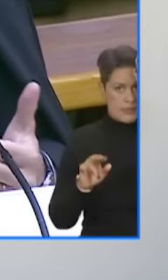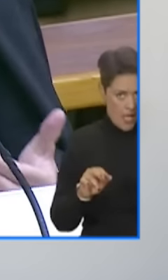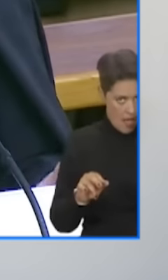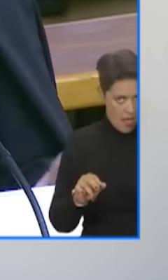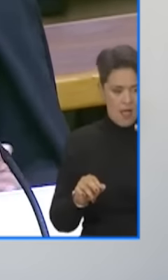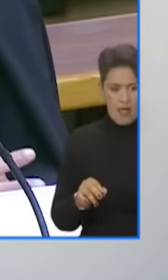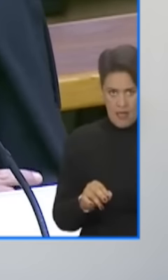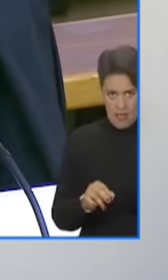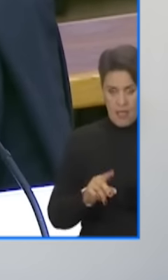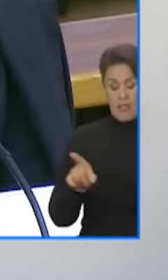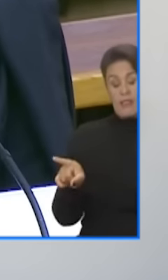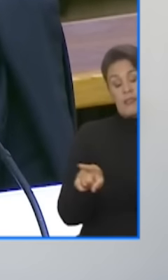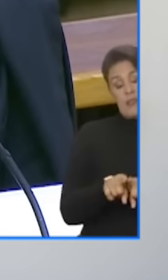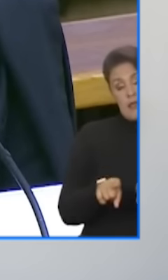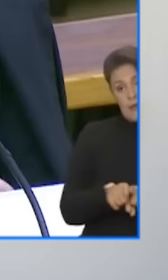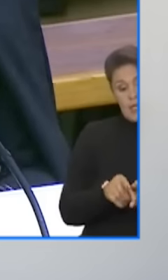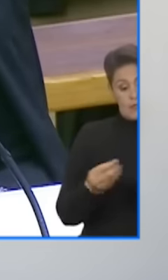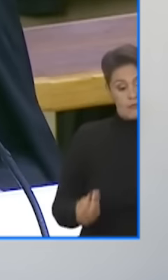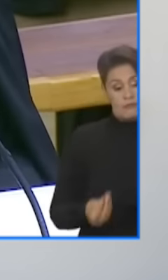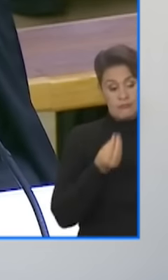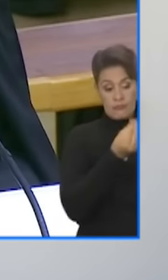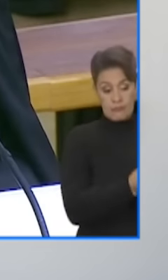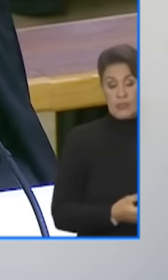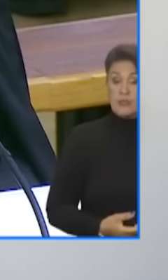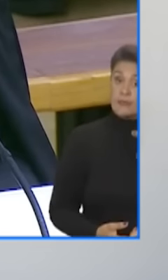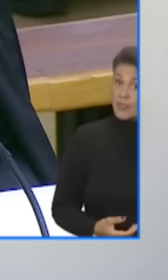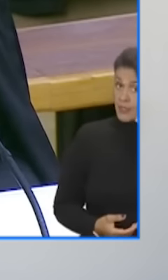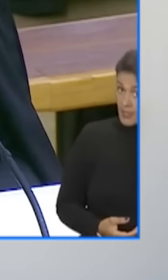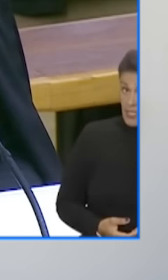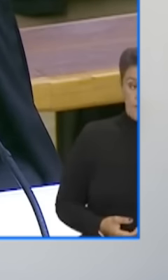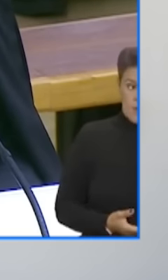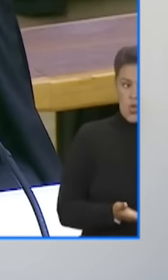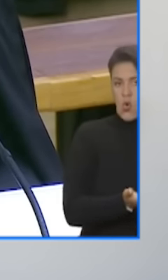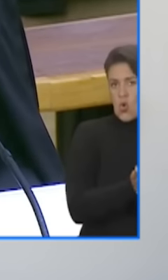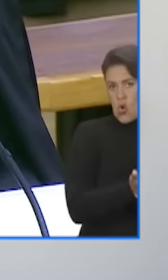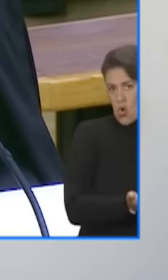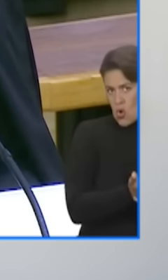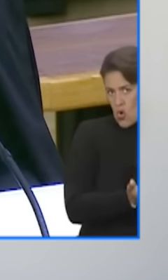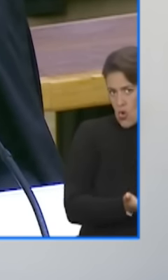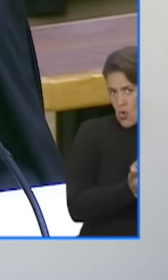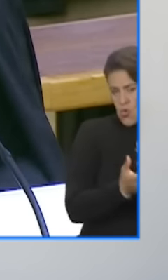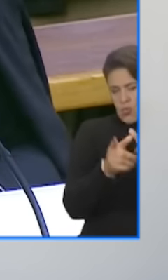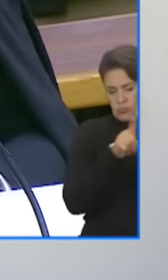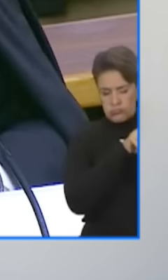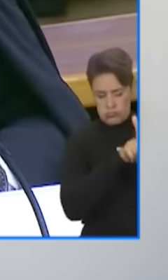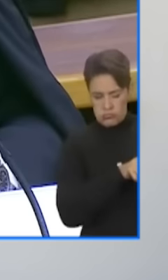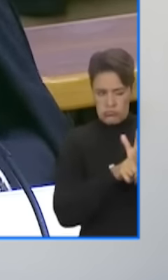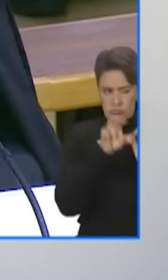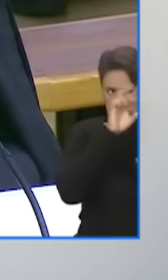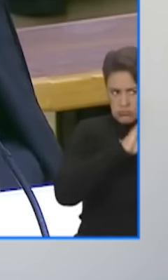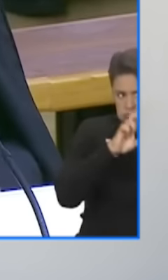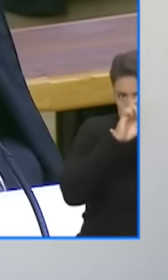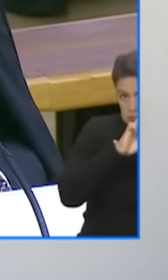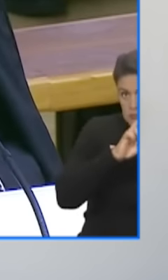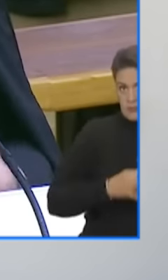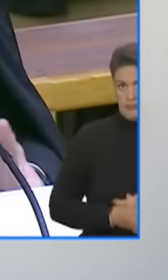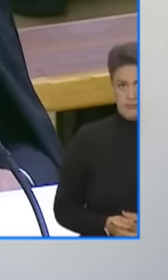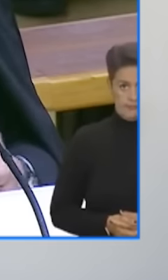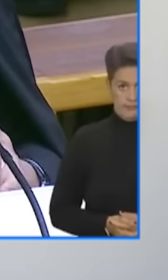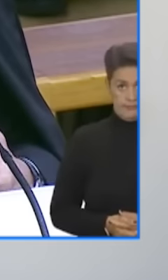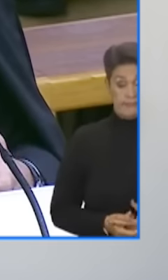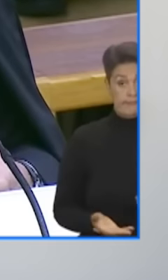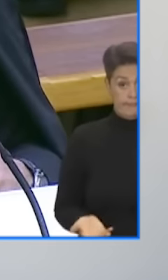de Segurança Pública em São Paulo, foi ministro da Justiça no governo Temer, e ele tinha um vínculo muito forte ali com o PSDB. Eu imaginei que esse